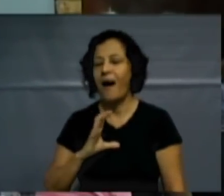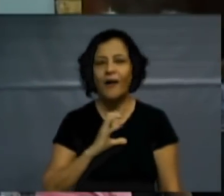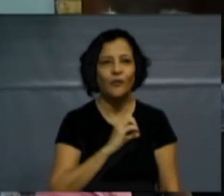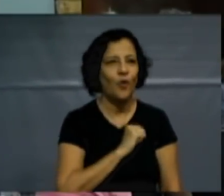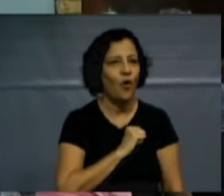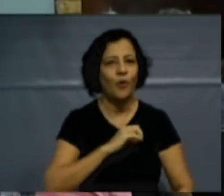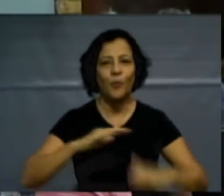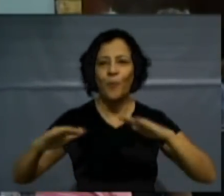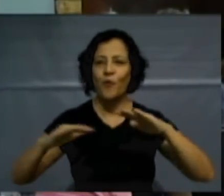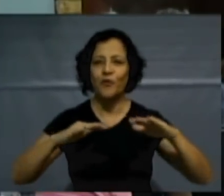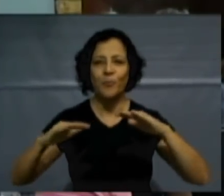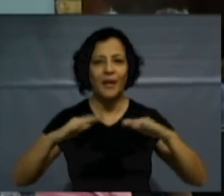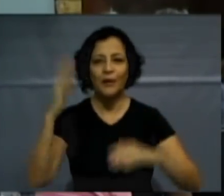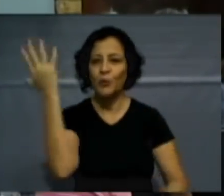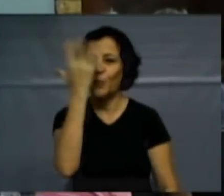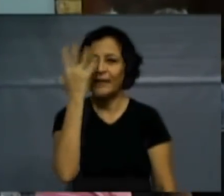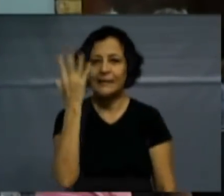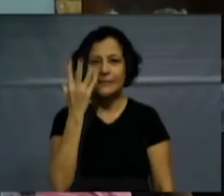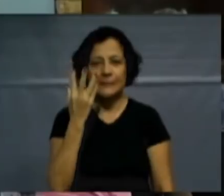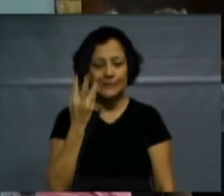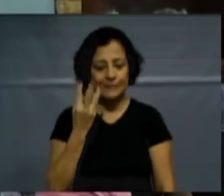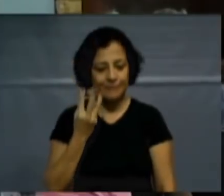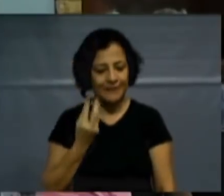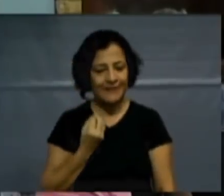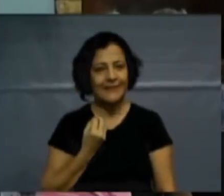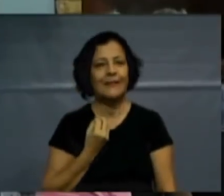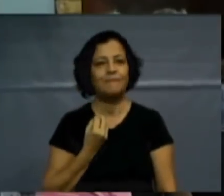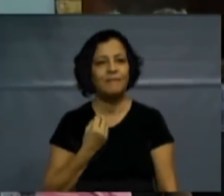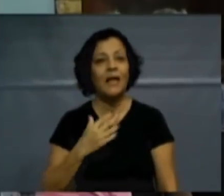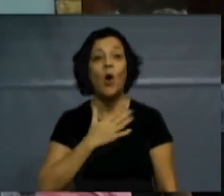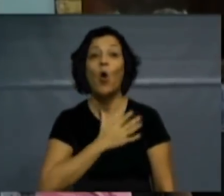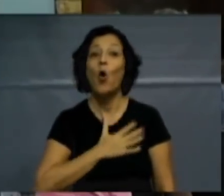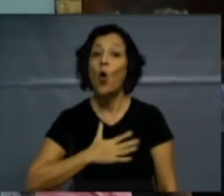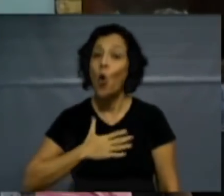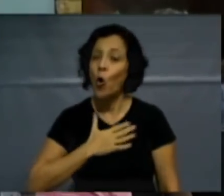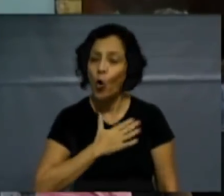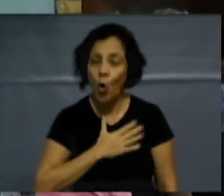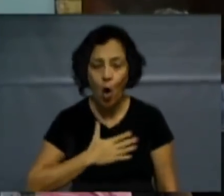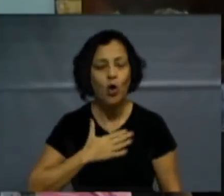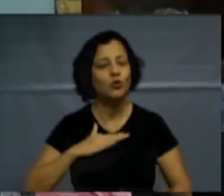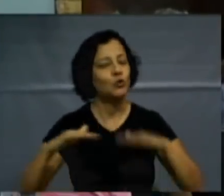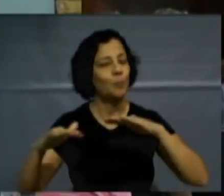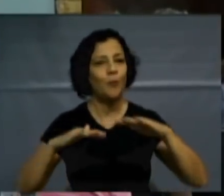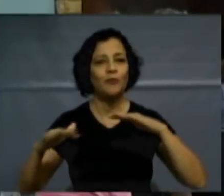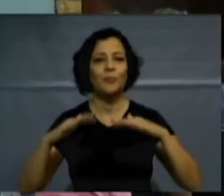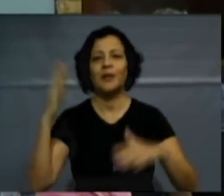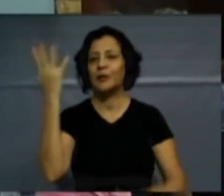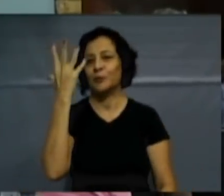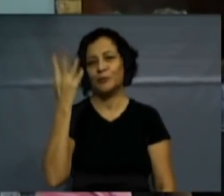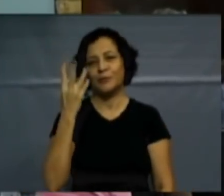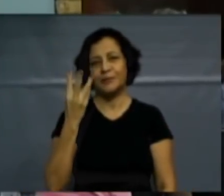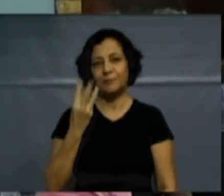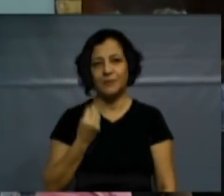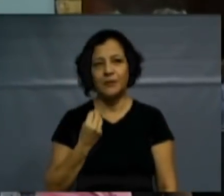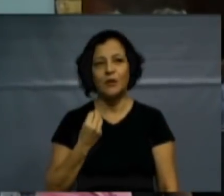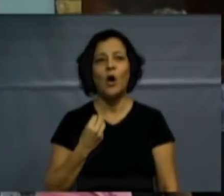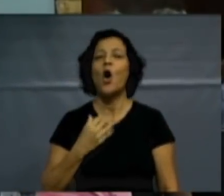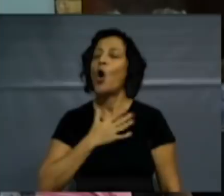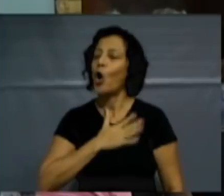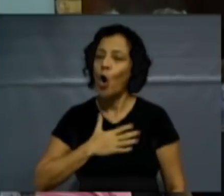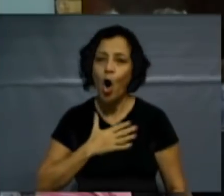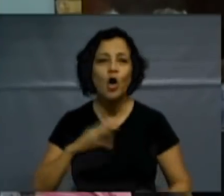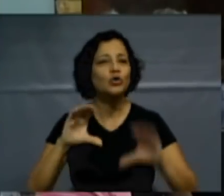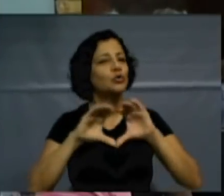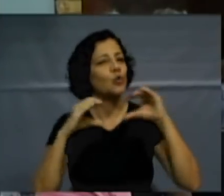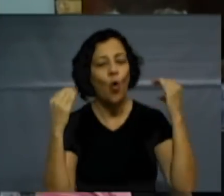movimento espírita. Eu gosto do movimento espírita, gosto dos congressos